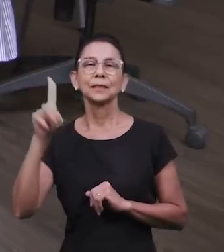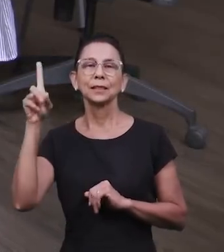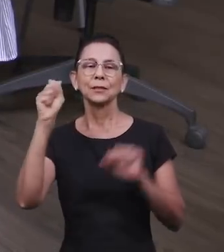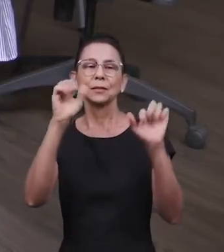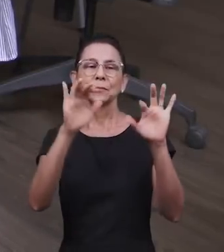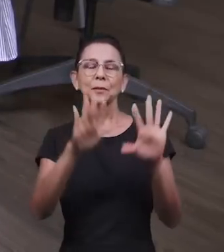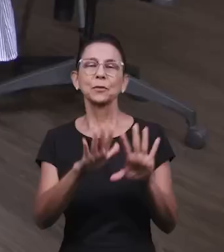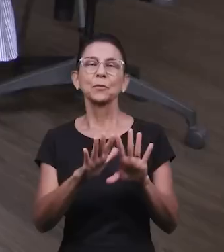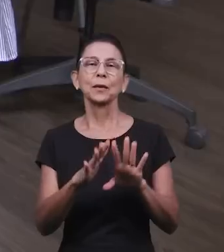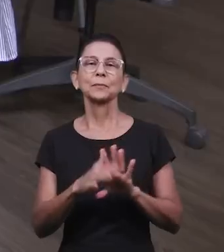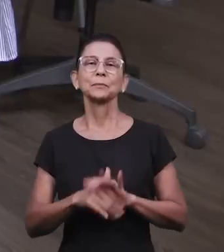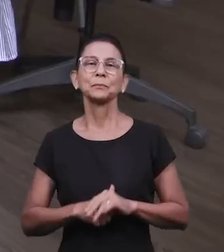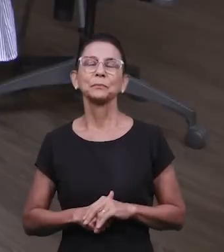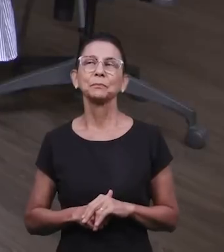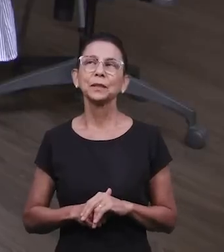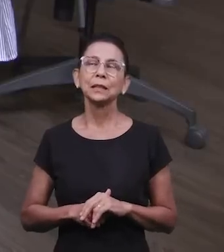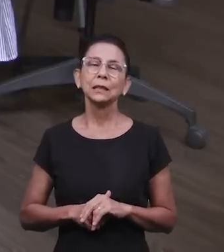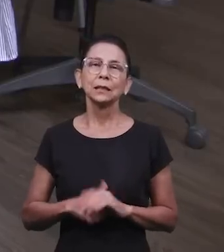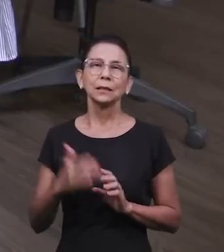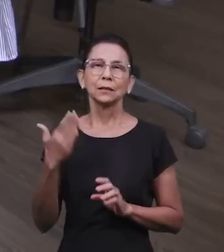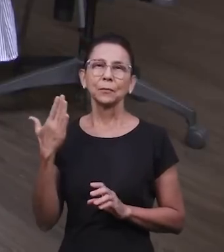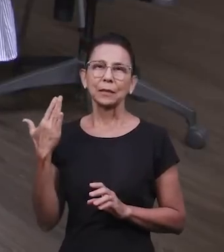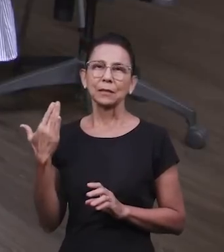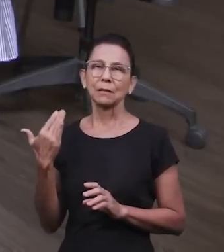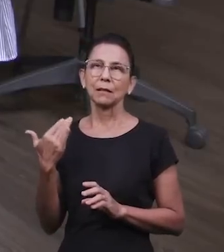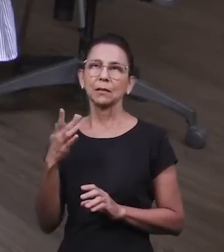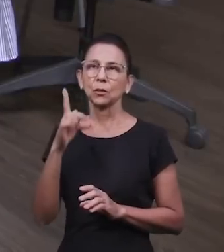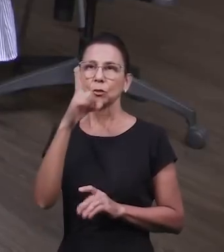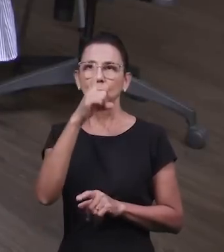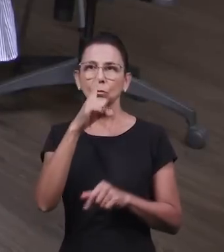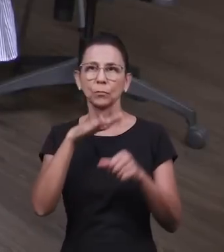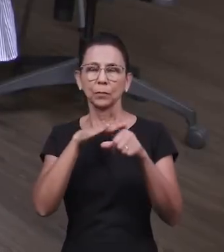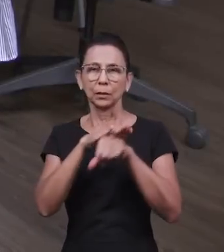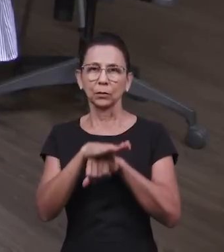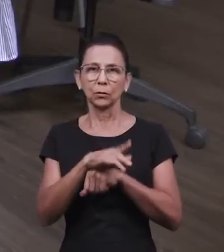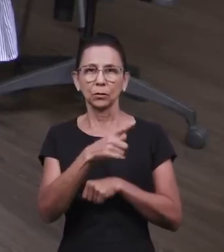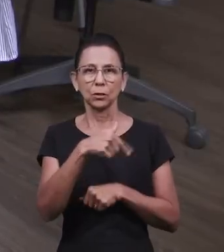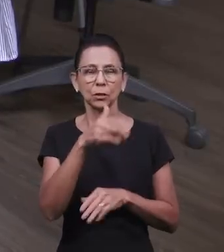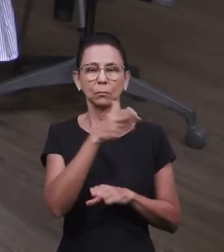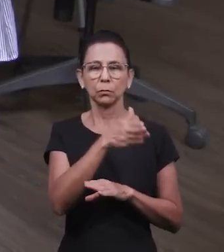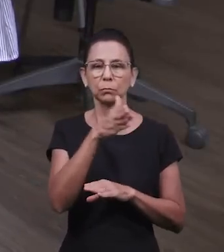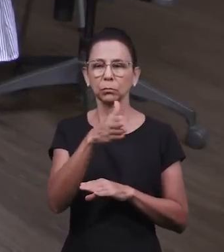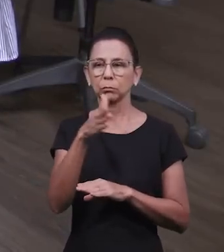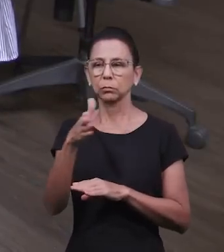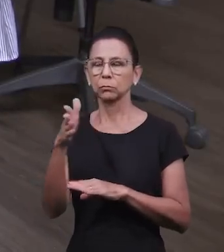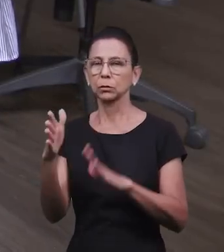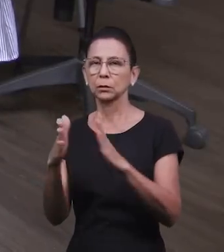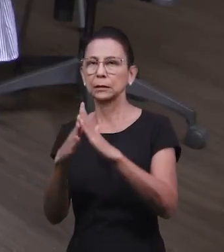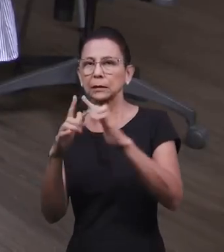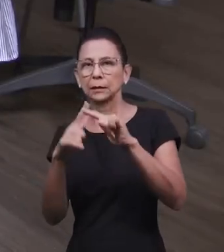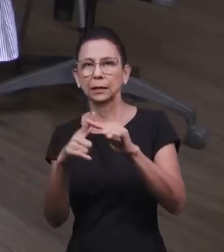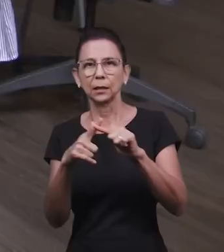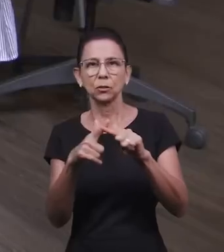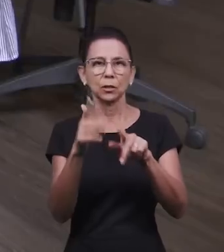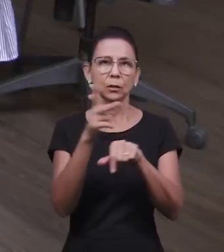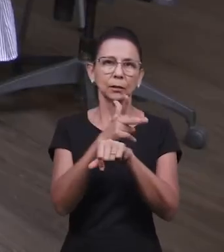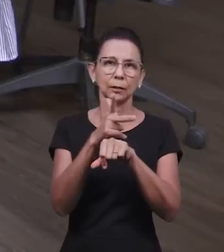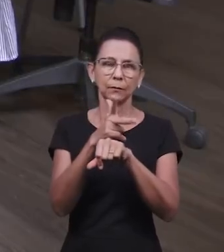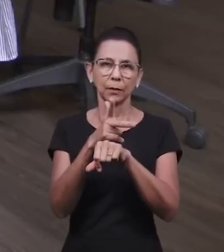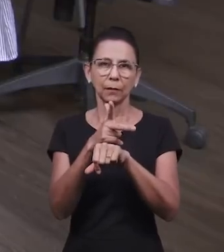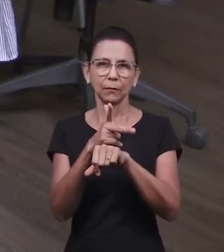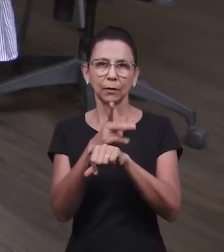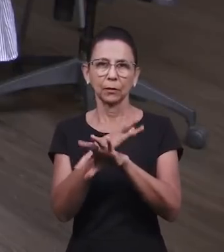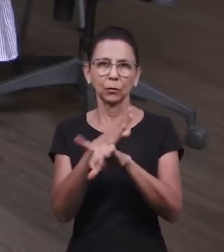culto e naquela época nós saíamos aos domingos à noite e gravávamos em 3, 4 igrejas cultos, e